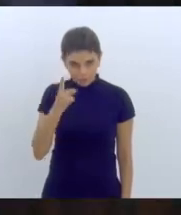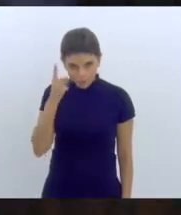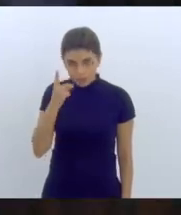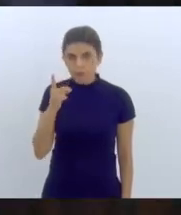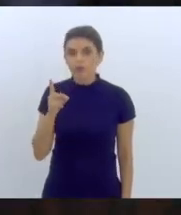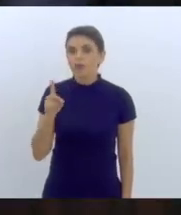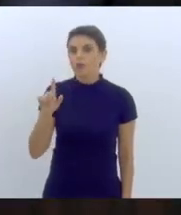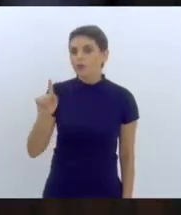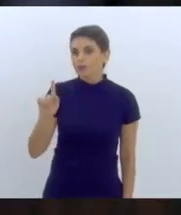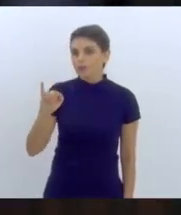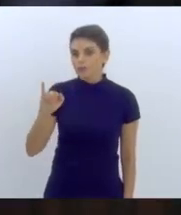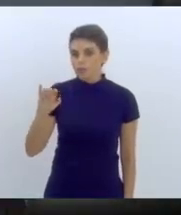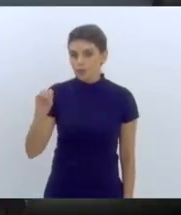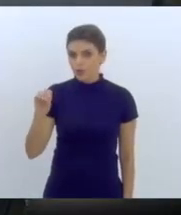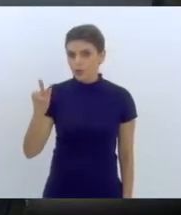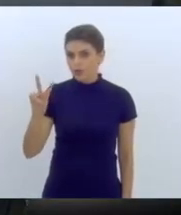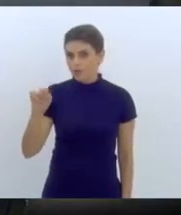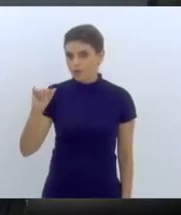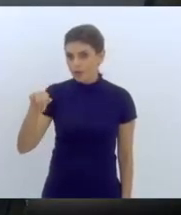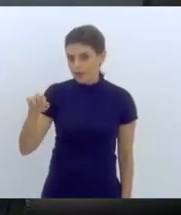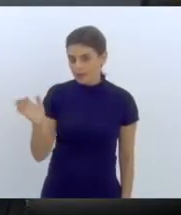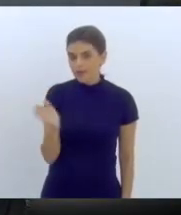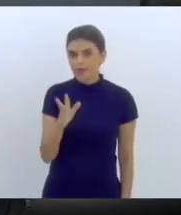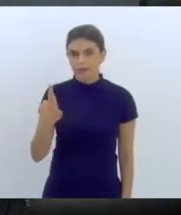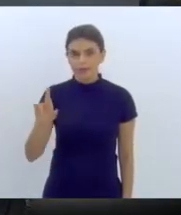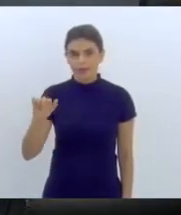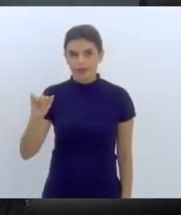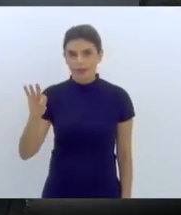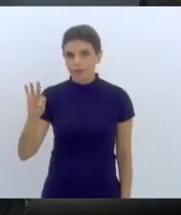Deputado Giovanni Ratinho.